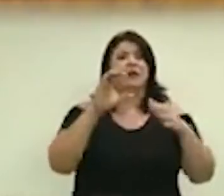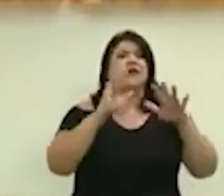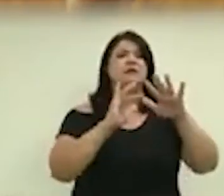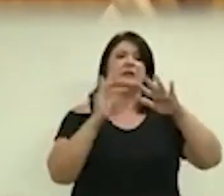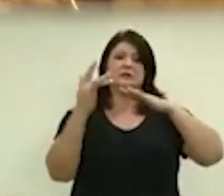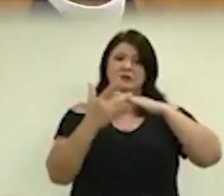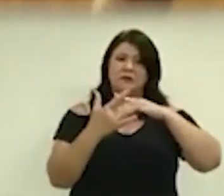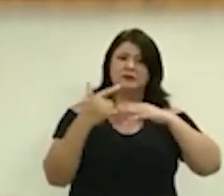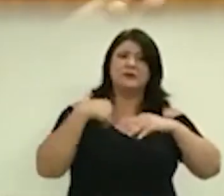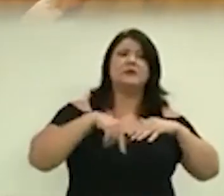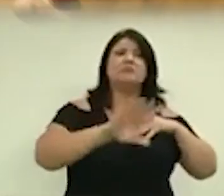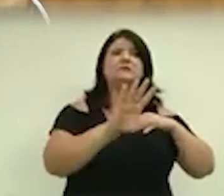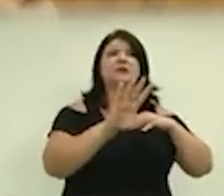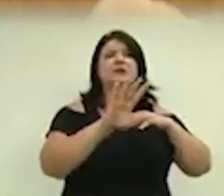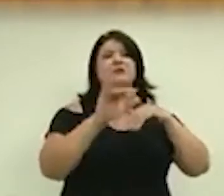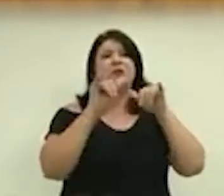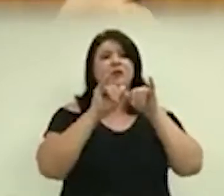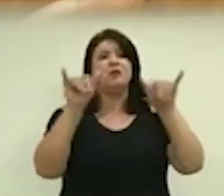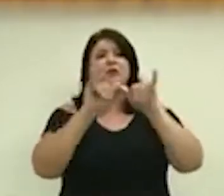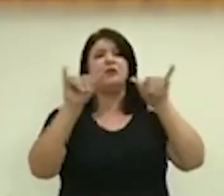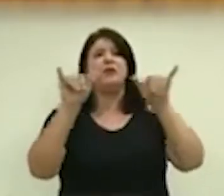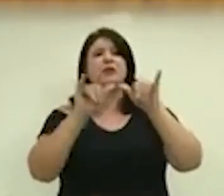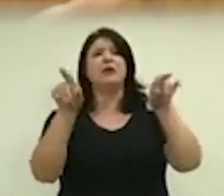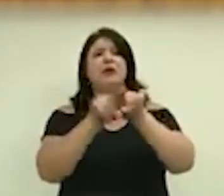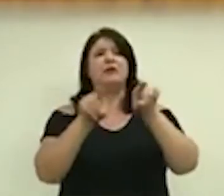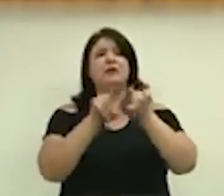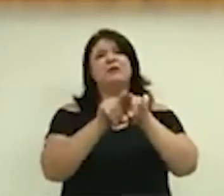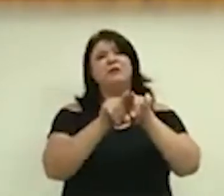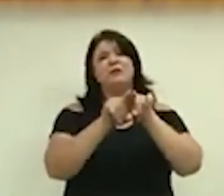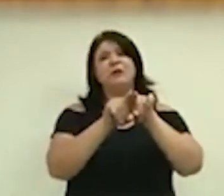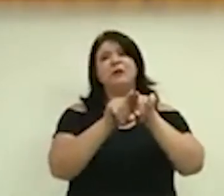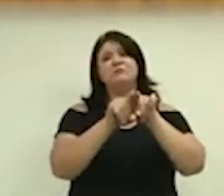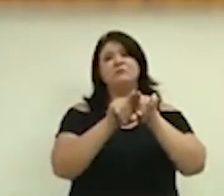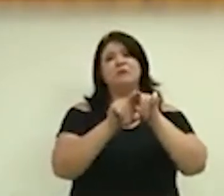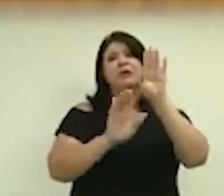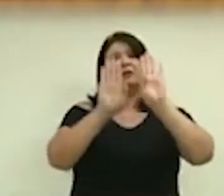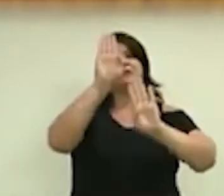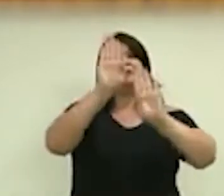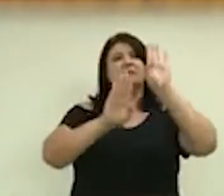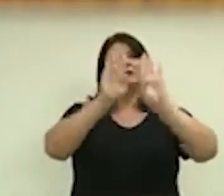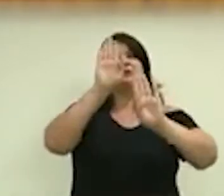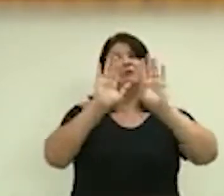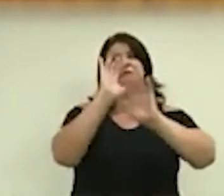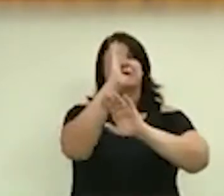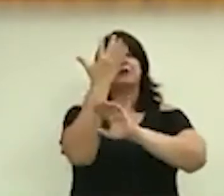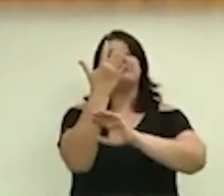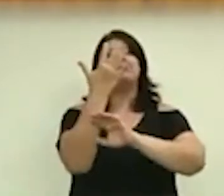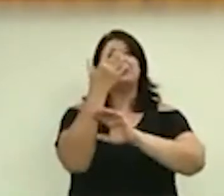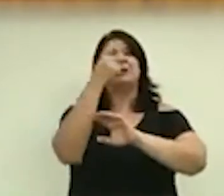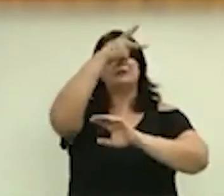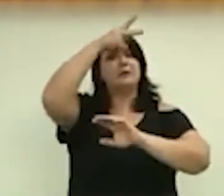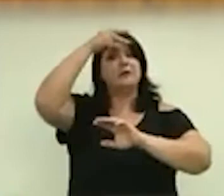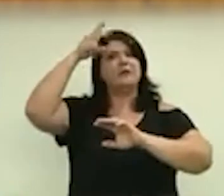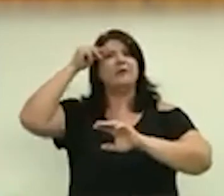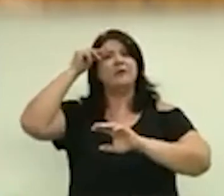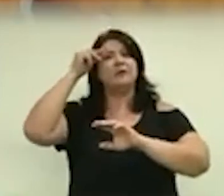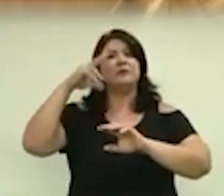essas transmissões que a Vossa Excelência está dizendo que acontece na Prefeitura Municipal de Praia Grande. É muito